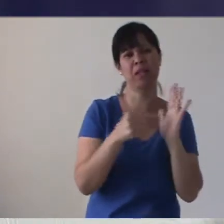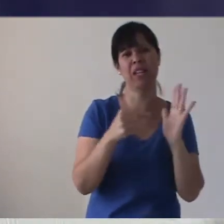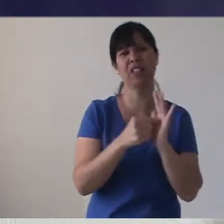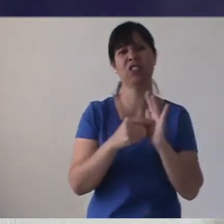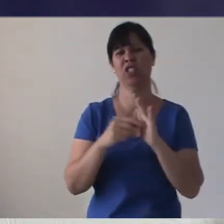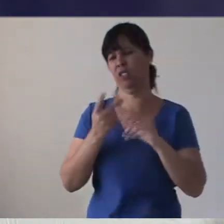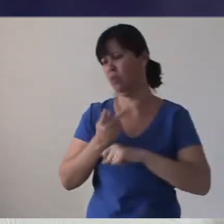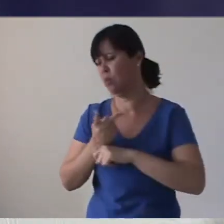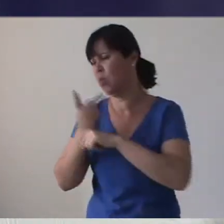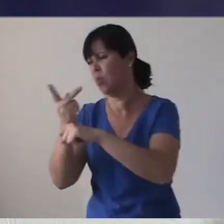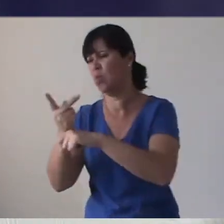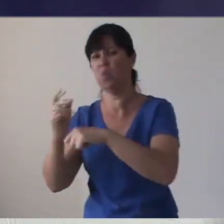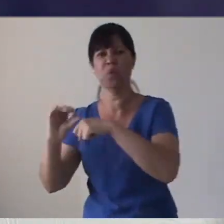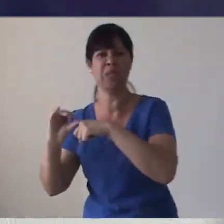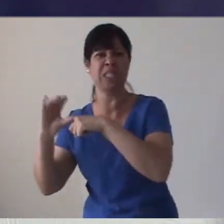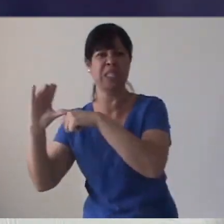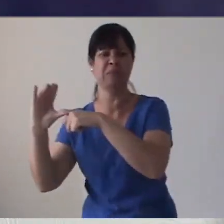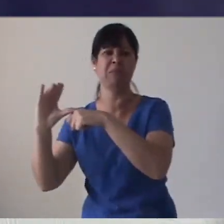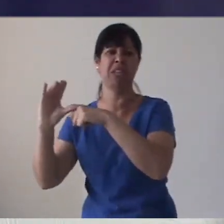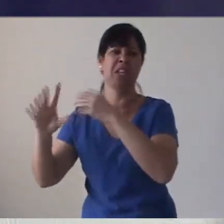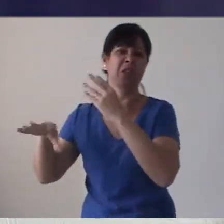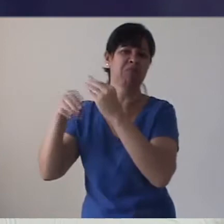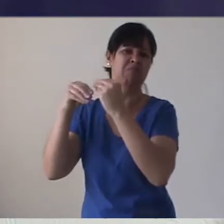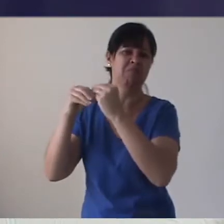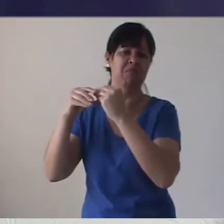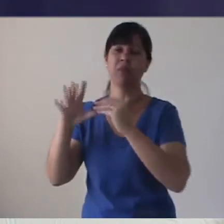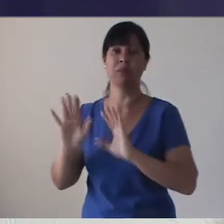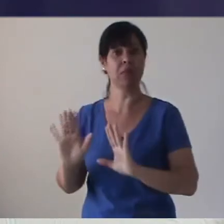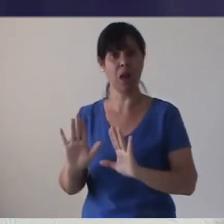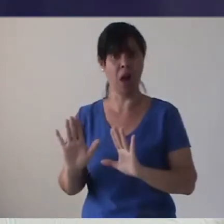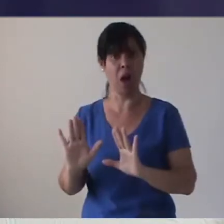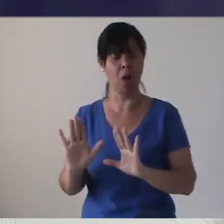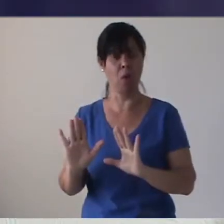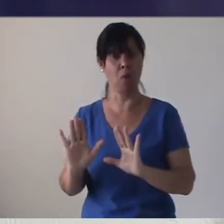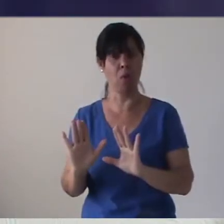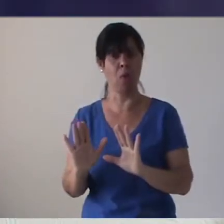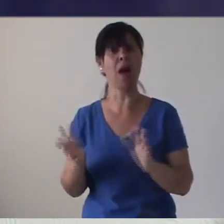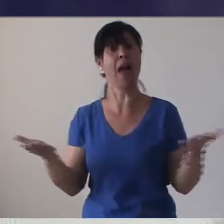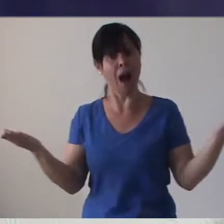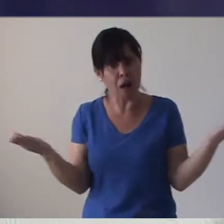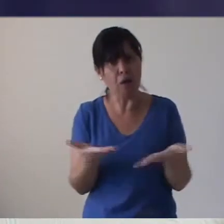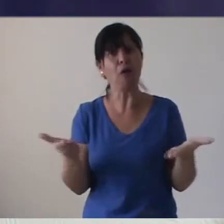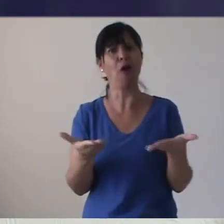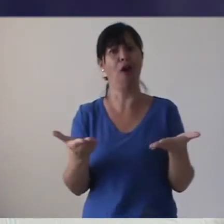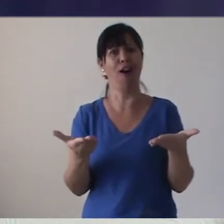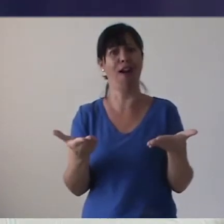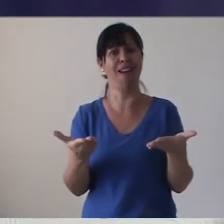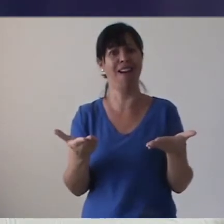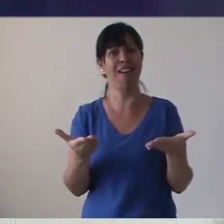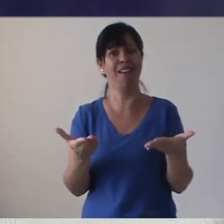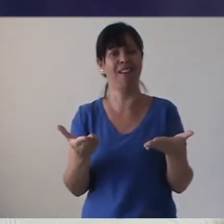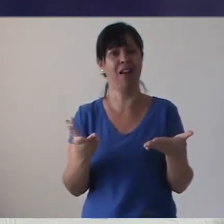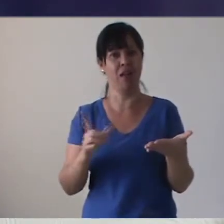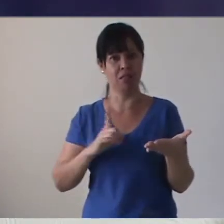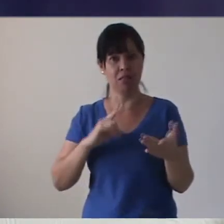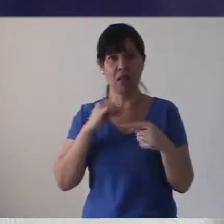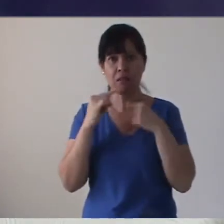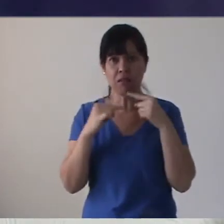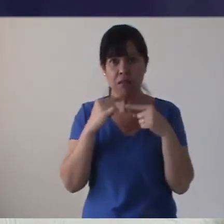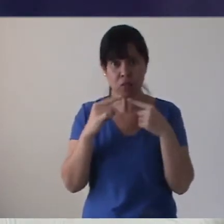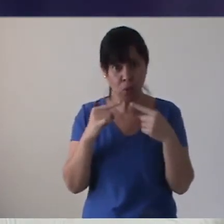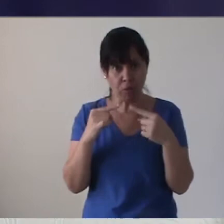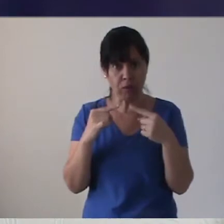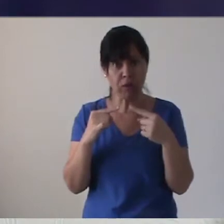o que fazer, agora você vai, né? Agora vai olhar e assim, tem dúvidas,